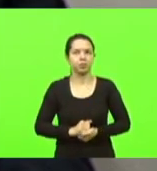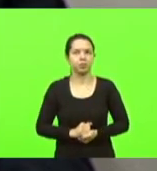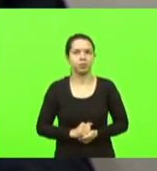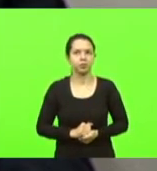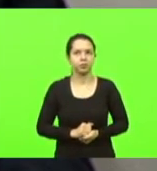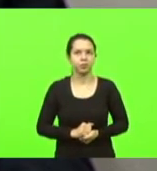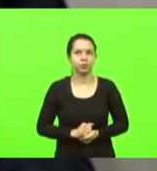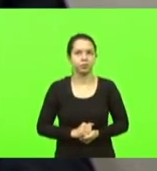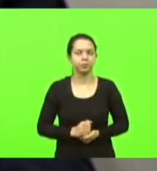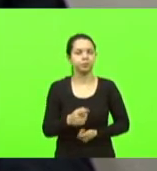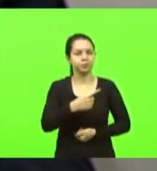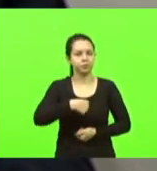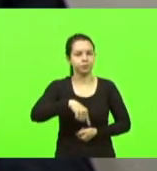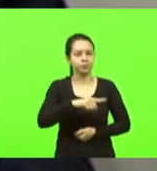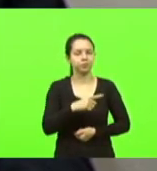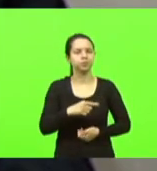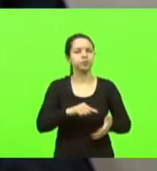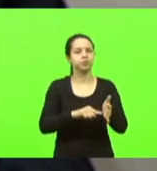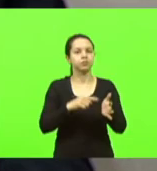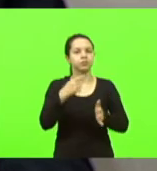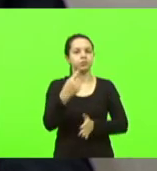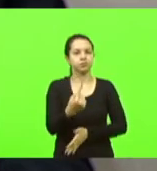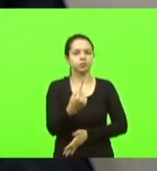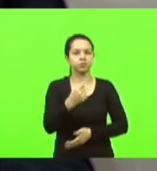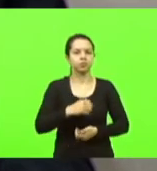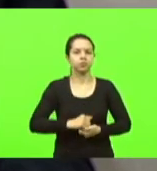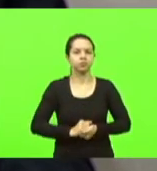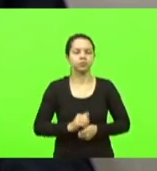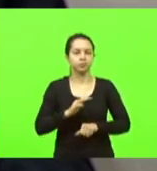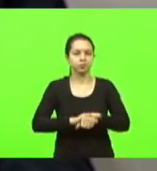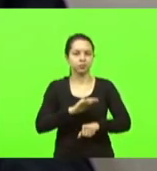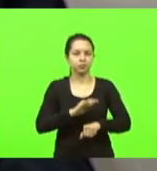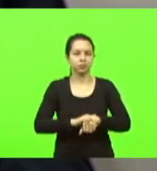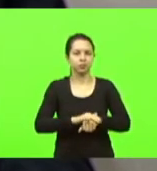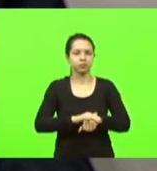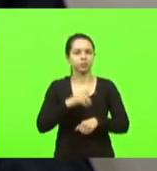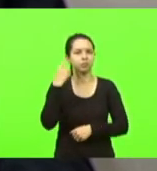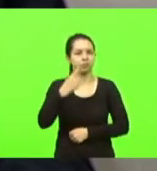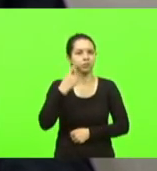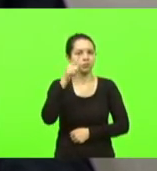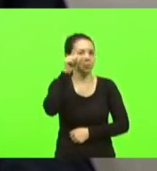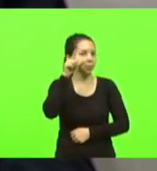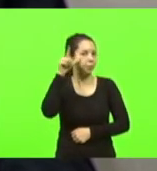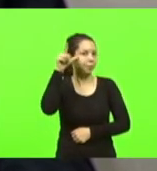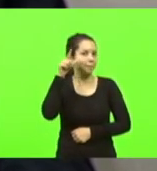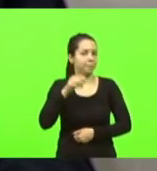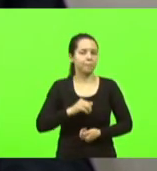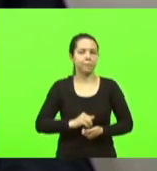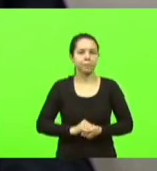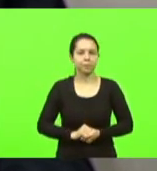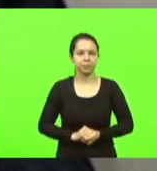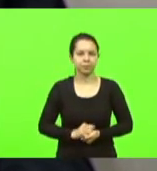então nós temos o primeiro requerimento de autoria do Deputado Laércio Schuster